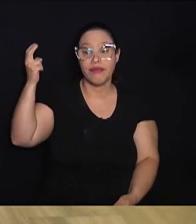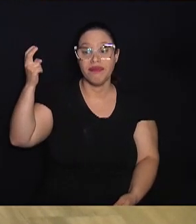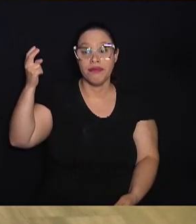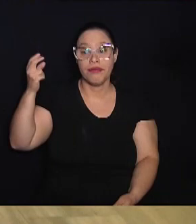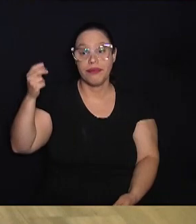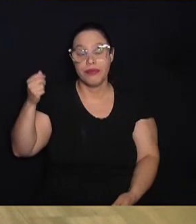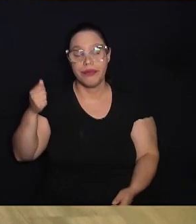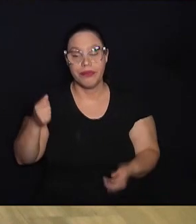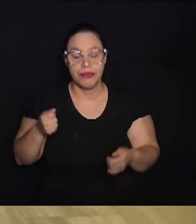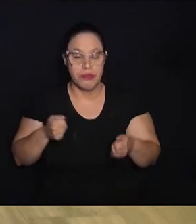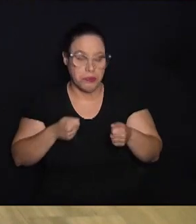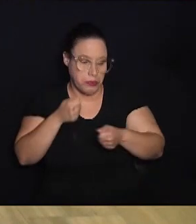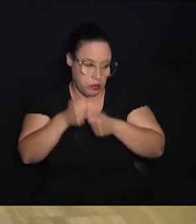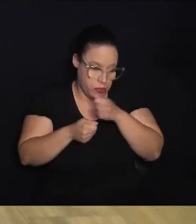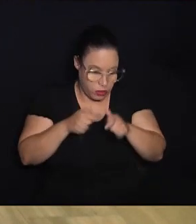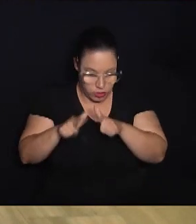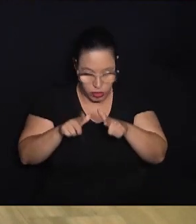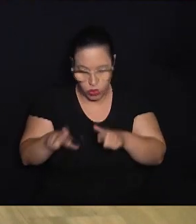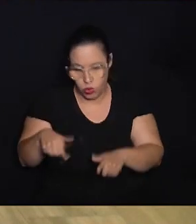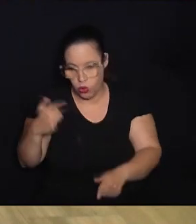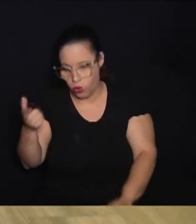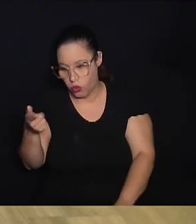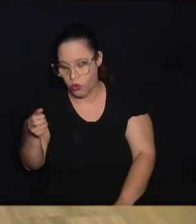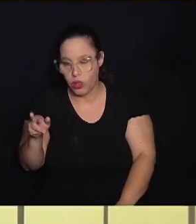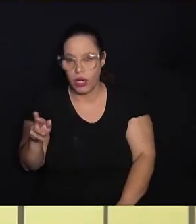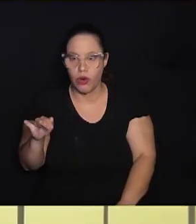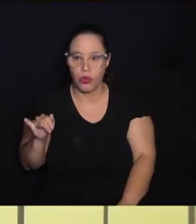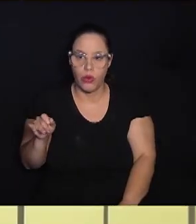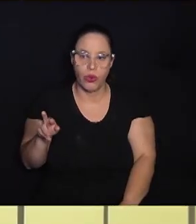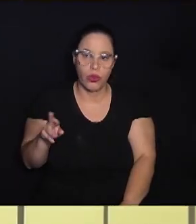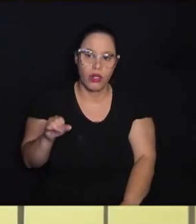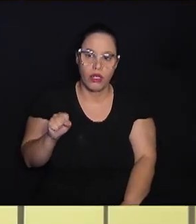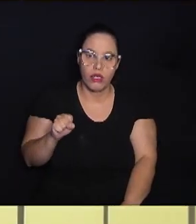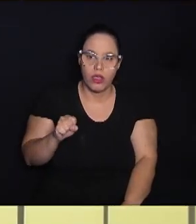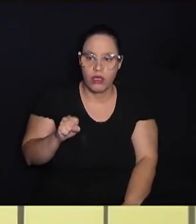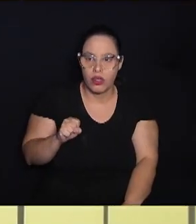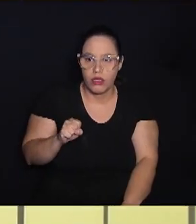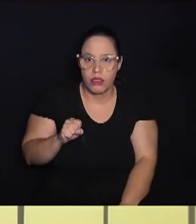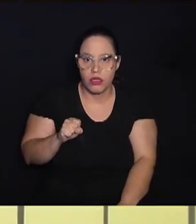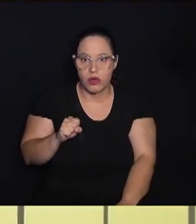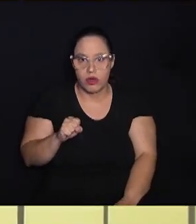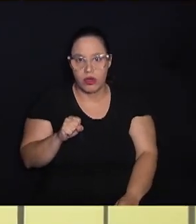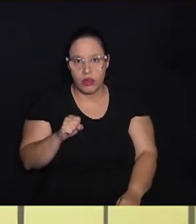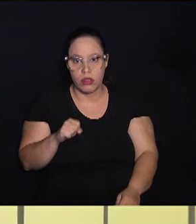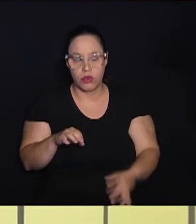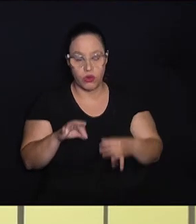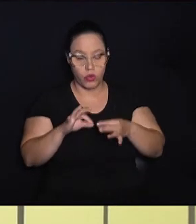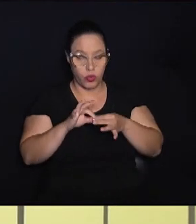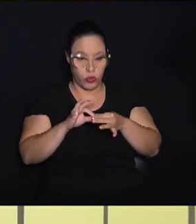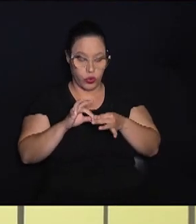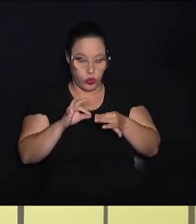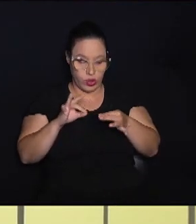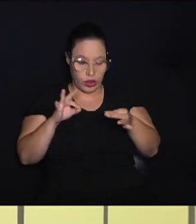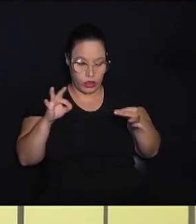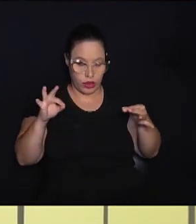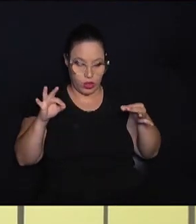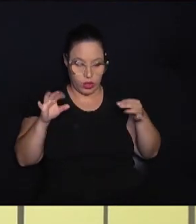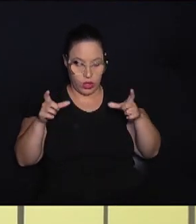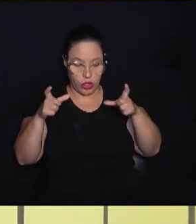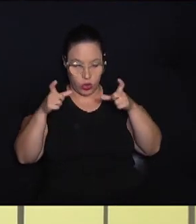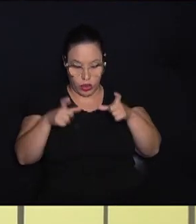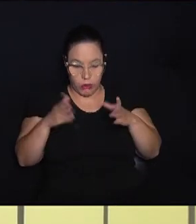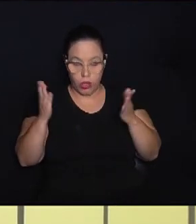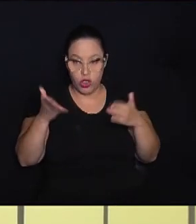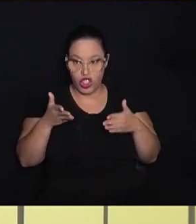autores produzir eh a gente quer muito fugir de um nicho já estabelecido dos quadrinhos então